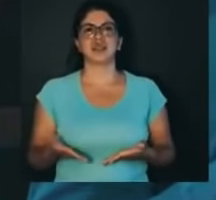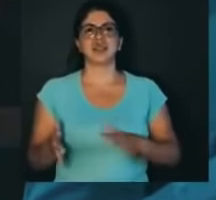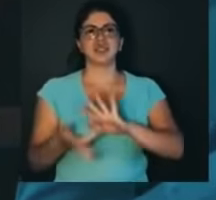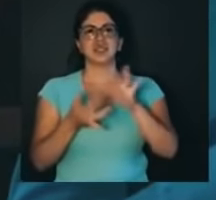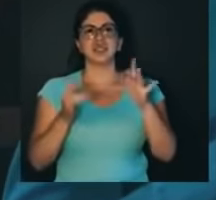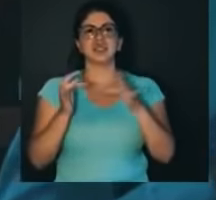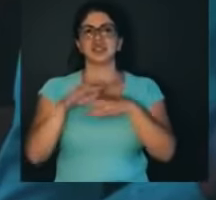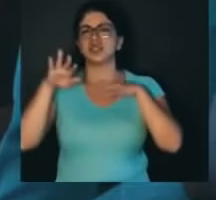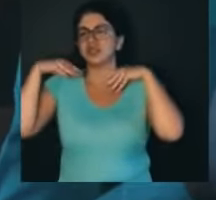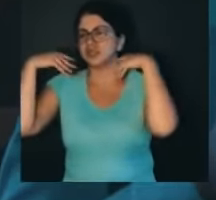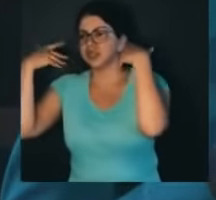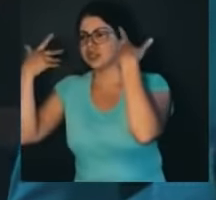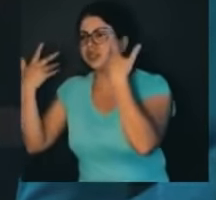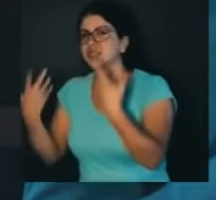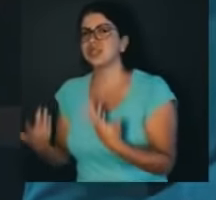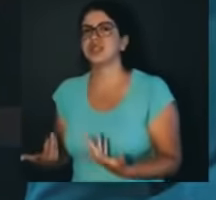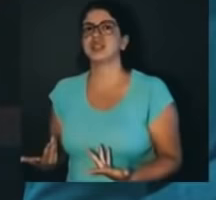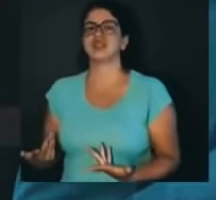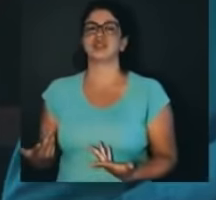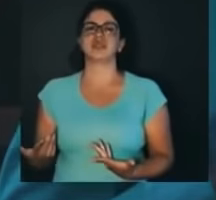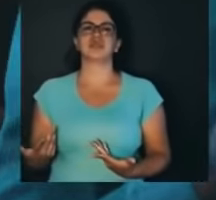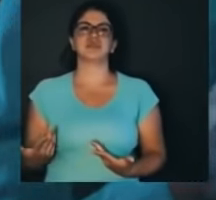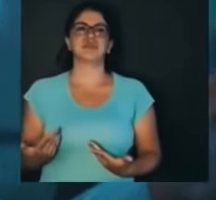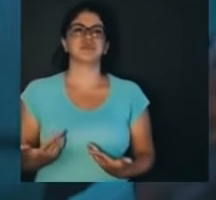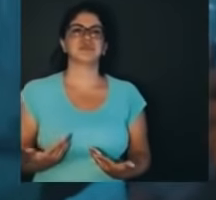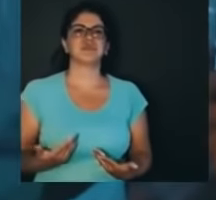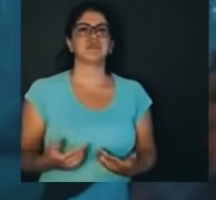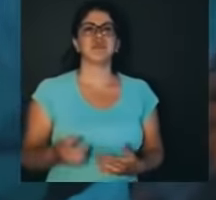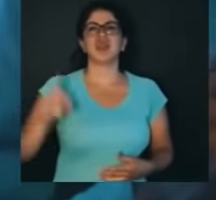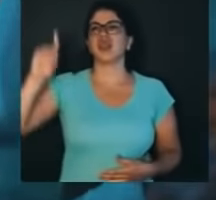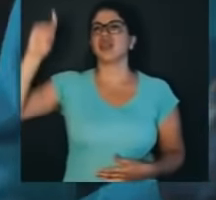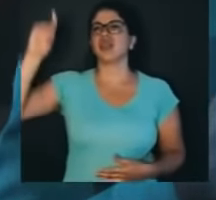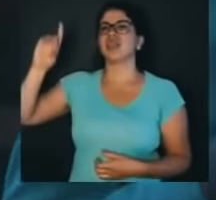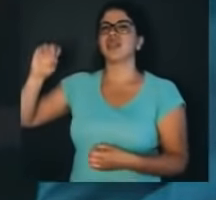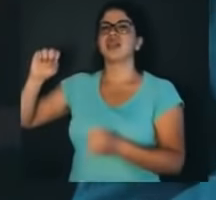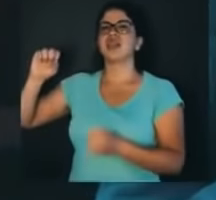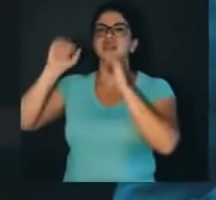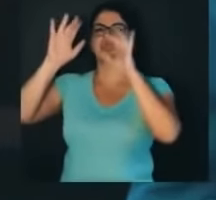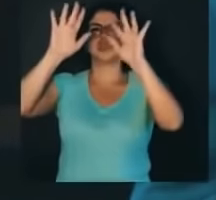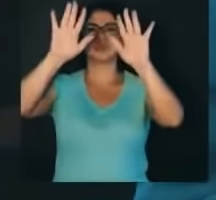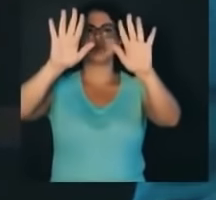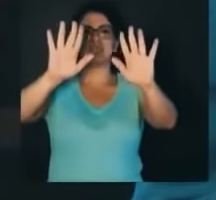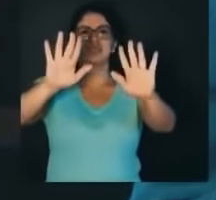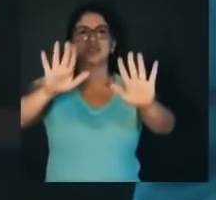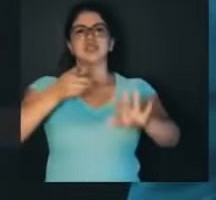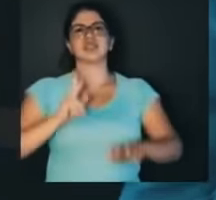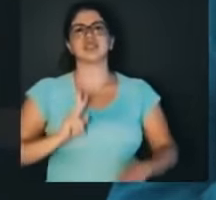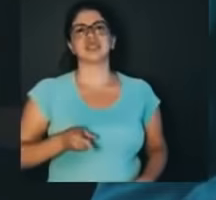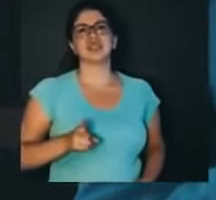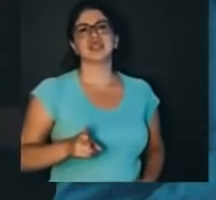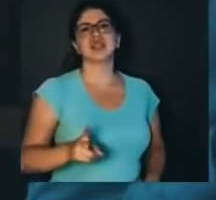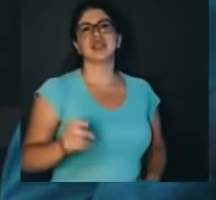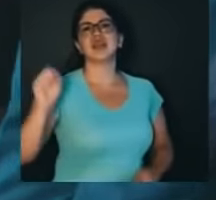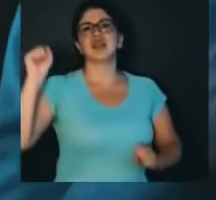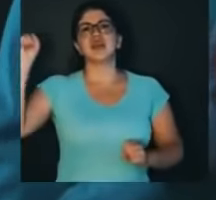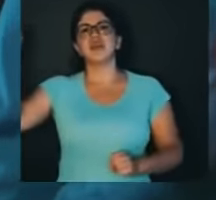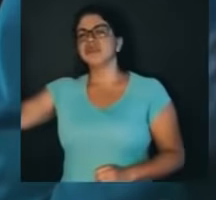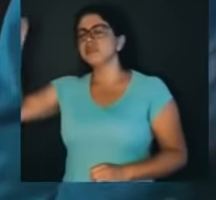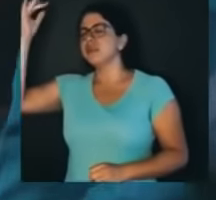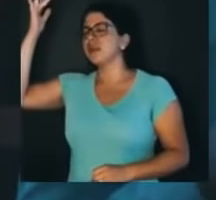Senhor continue a te abençoar. Que Deus o Senhor continue a te dar graça. Que Deus o Senhor te